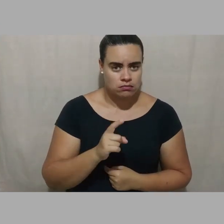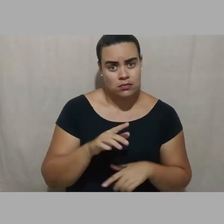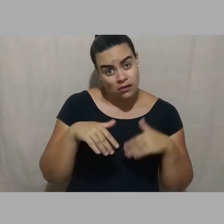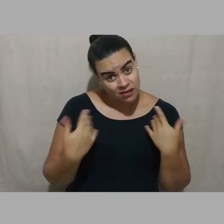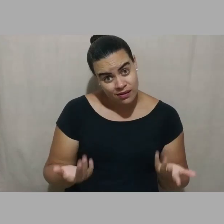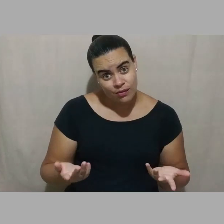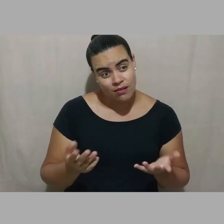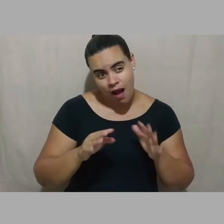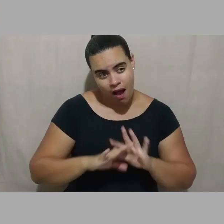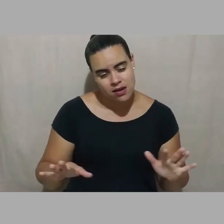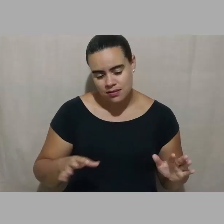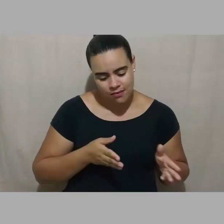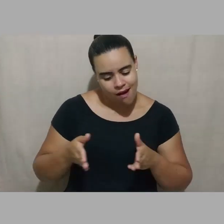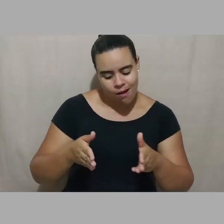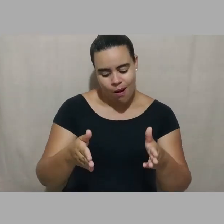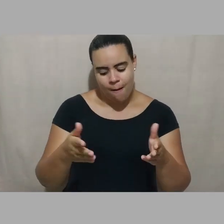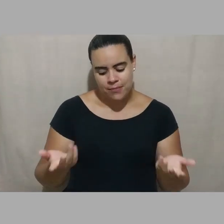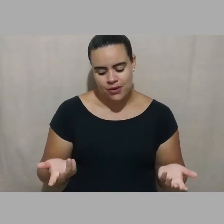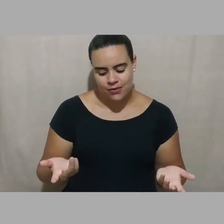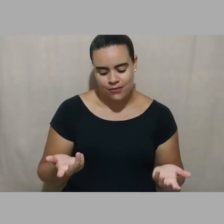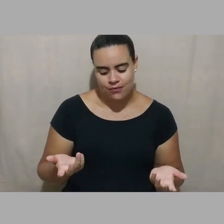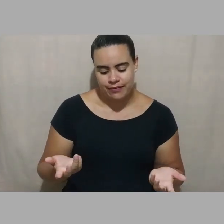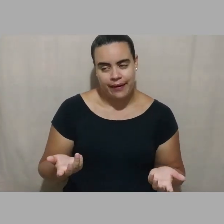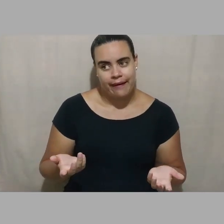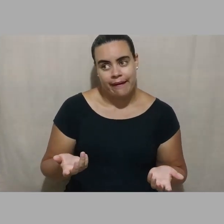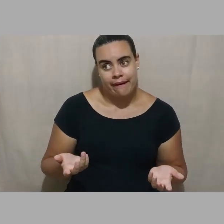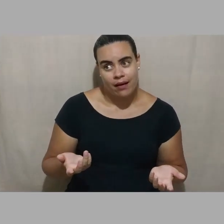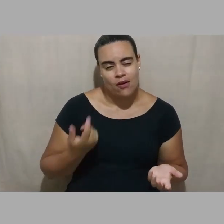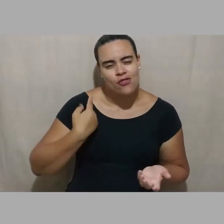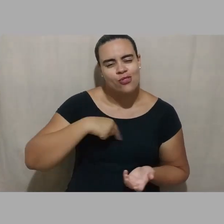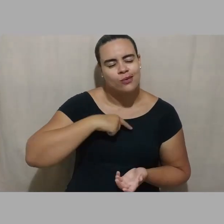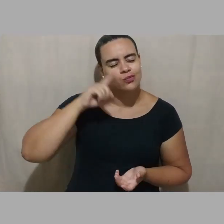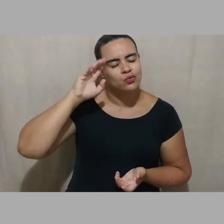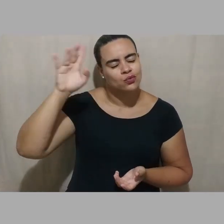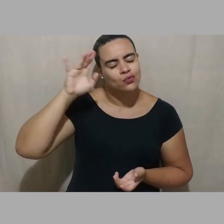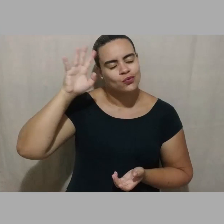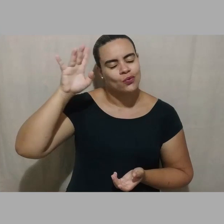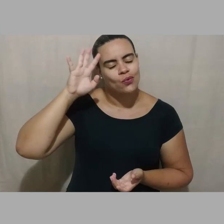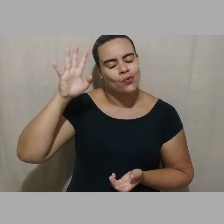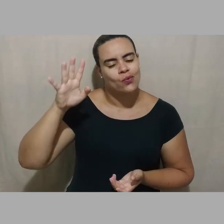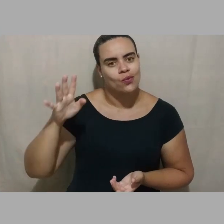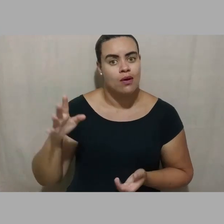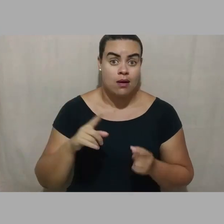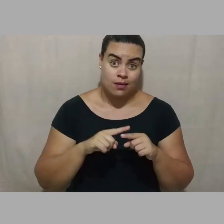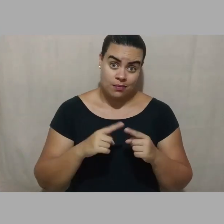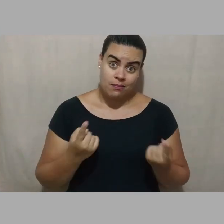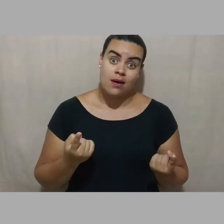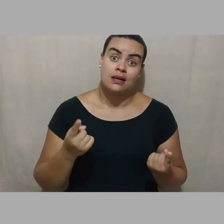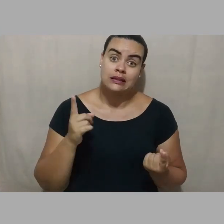E é isso, caminhando para esse caminho, né? Caminhando para esse sonho, mas é de